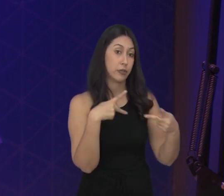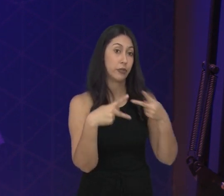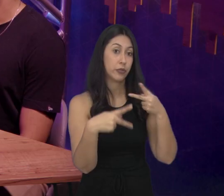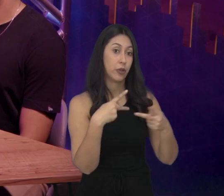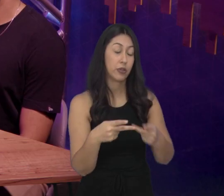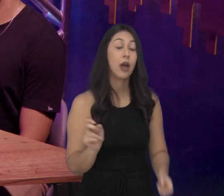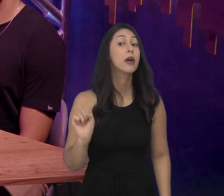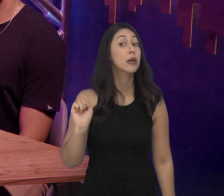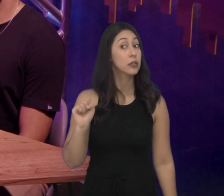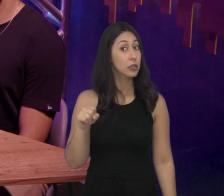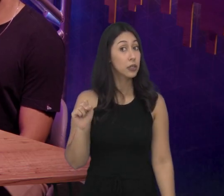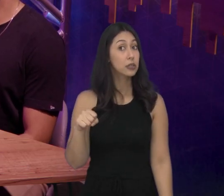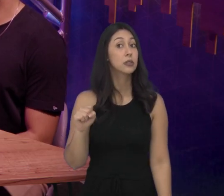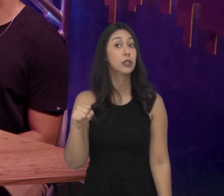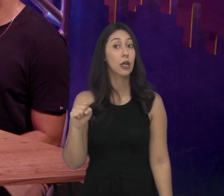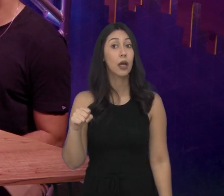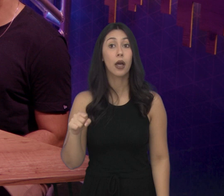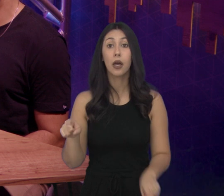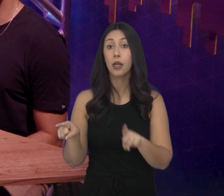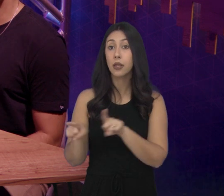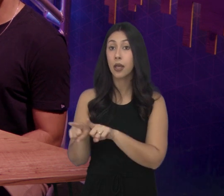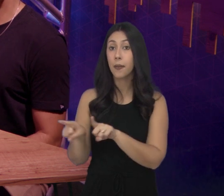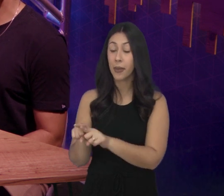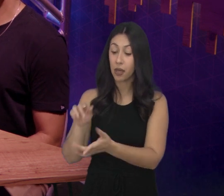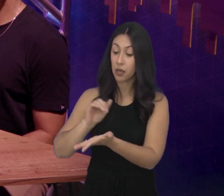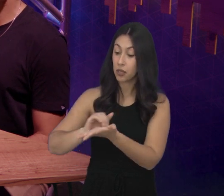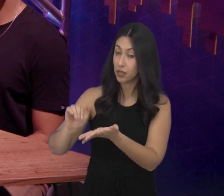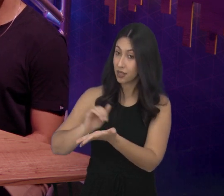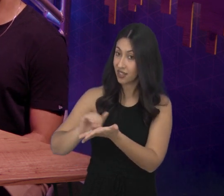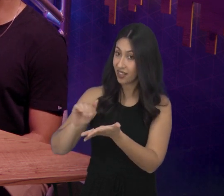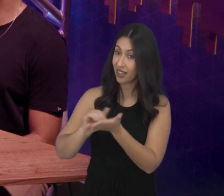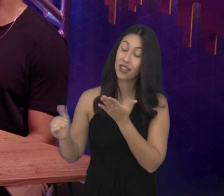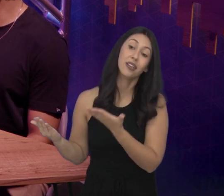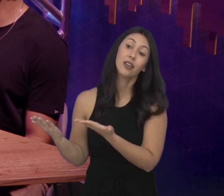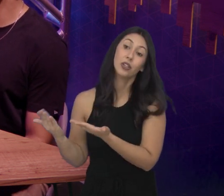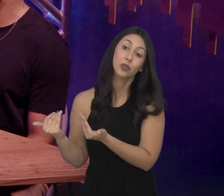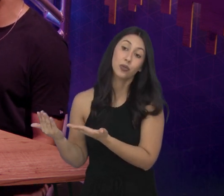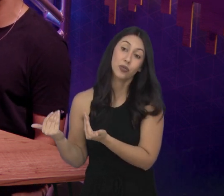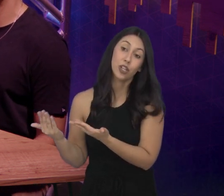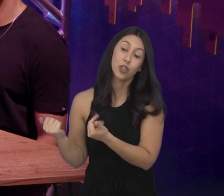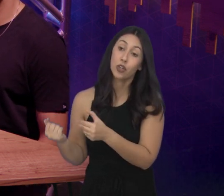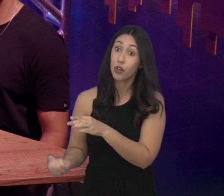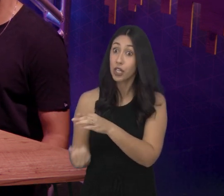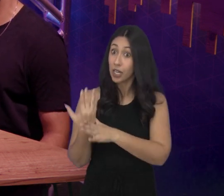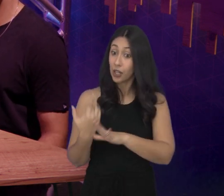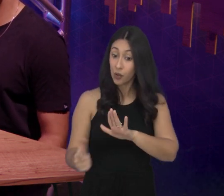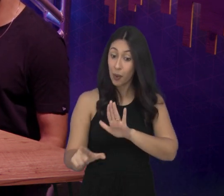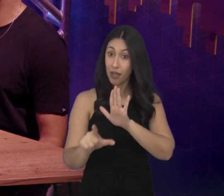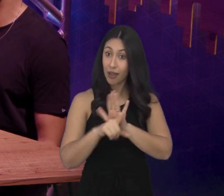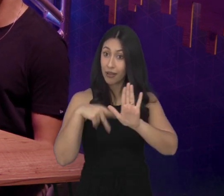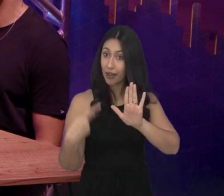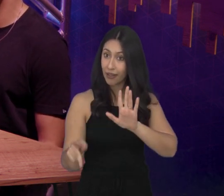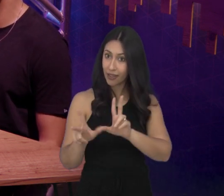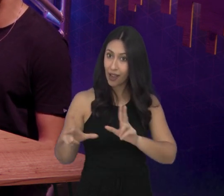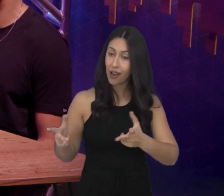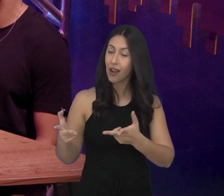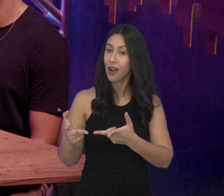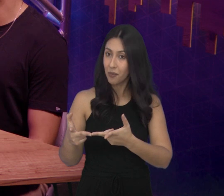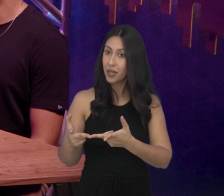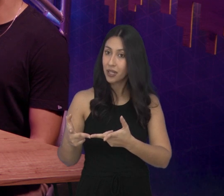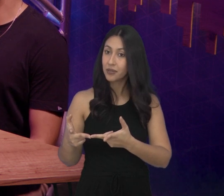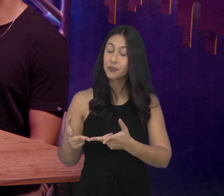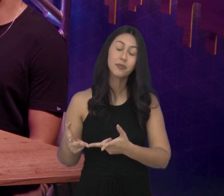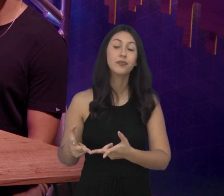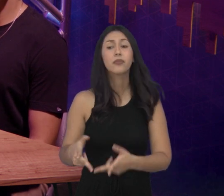aqui na cidade. Sim, inclusive a Secretaria da Juventude foi criada através de uma lei aprovada aqui na Câmara